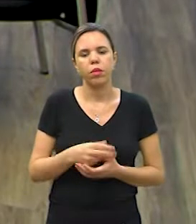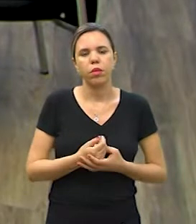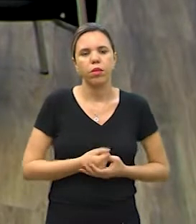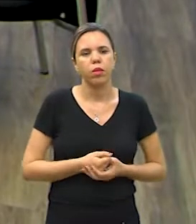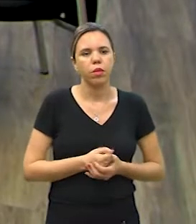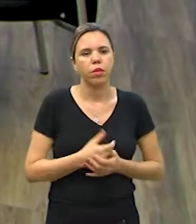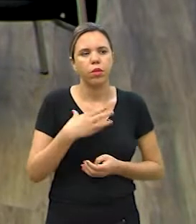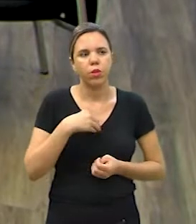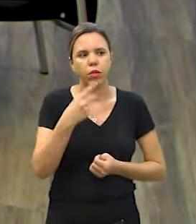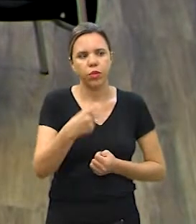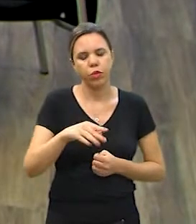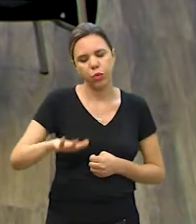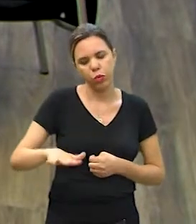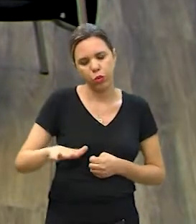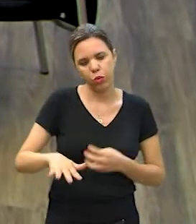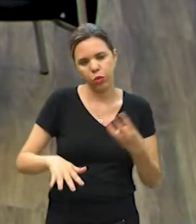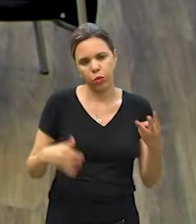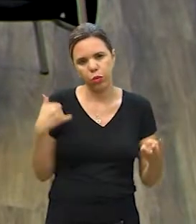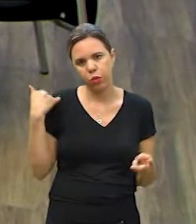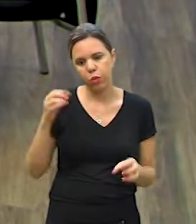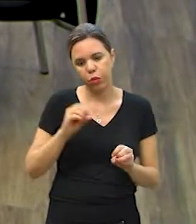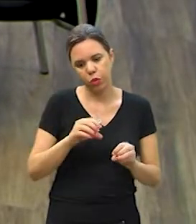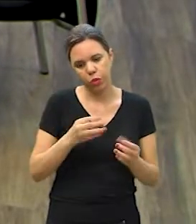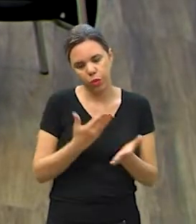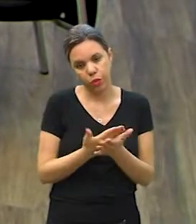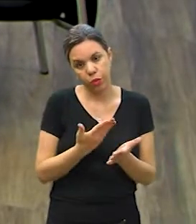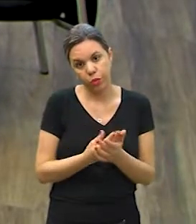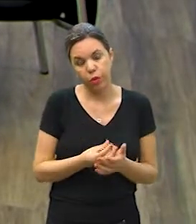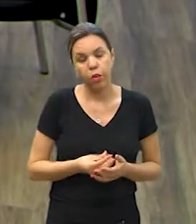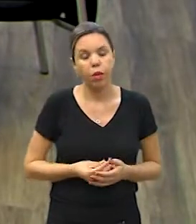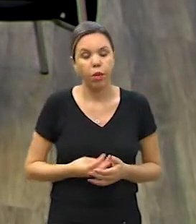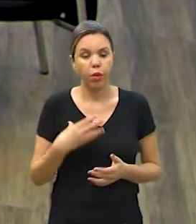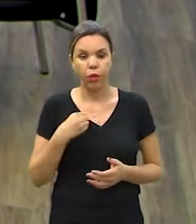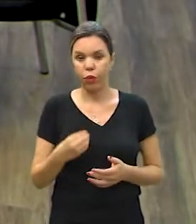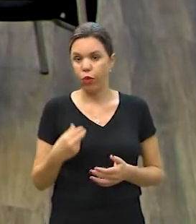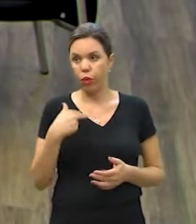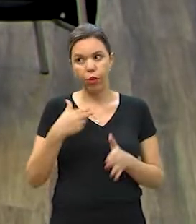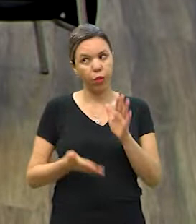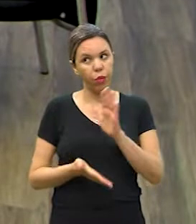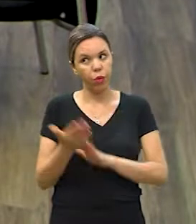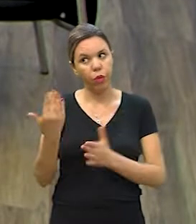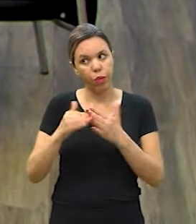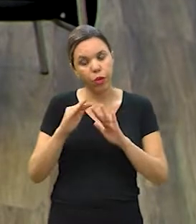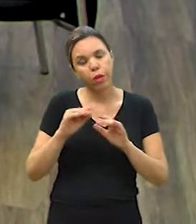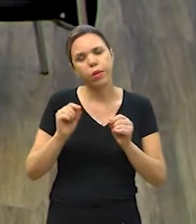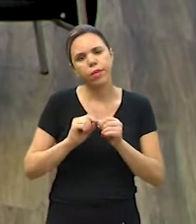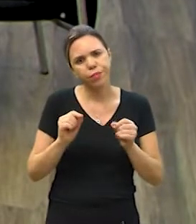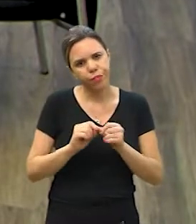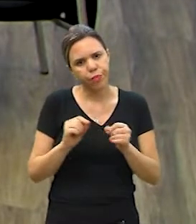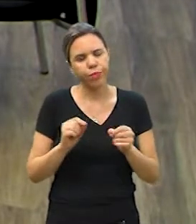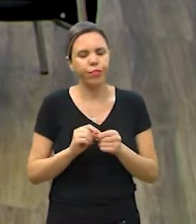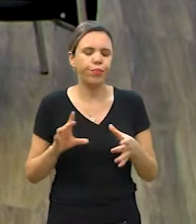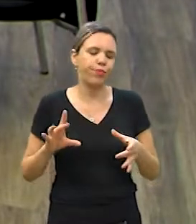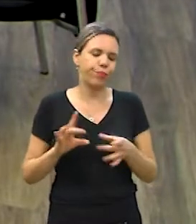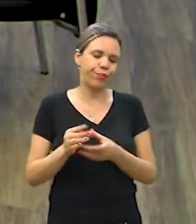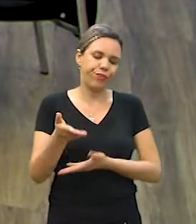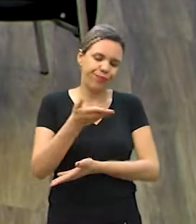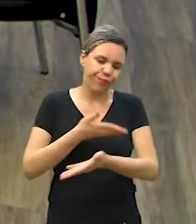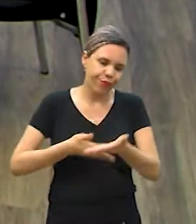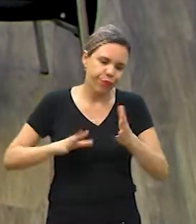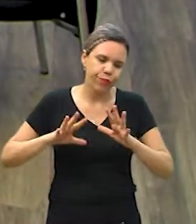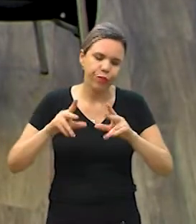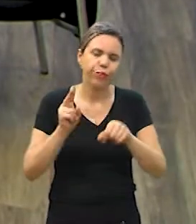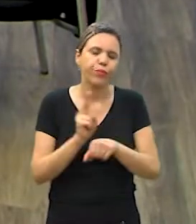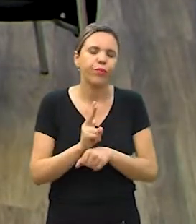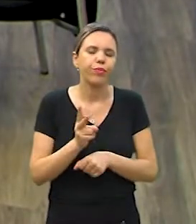com a filha dela pequenininha, 3 anos, tendo que dar aula em casa, a filha dela não podia ir para a escola, então precisava